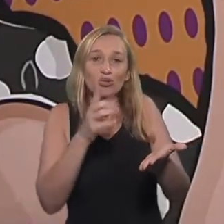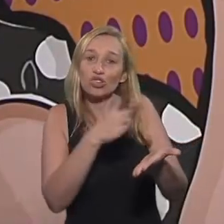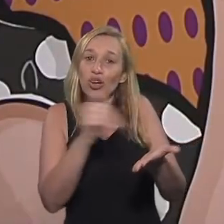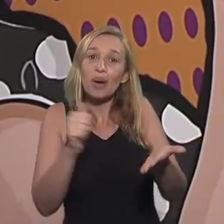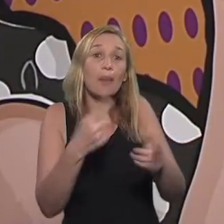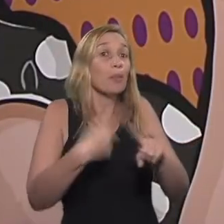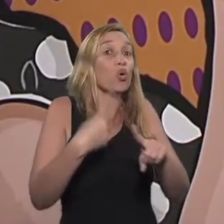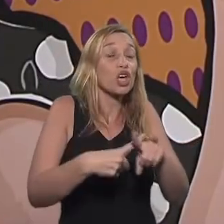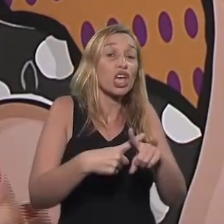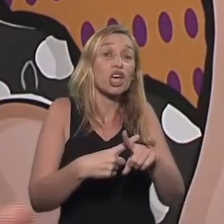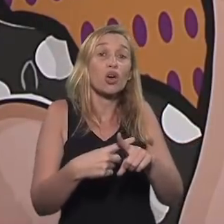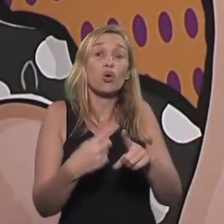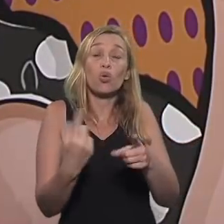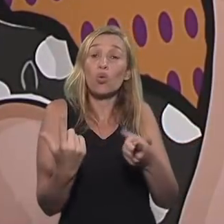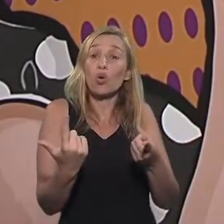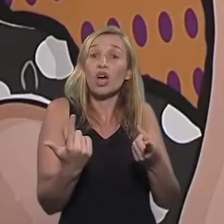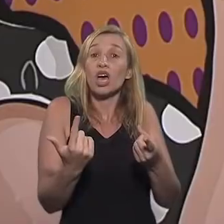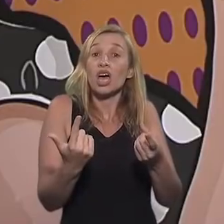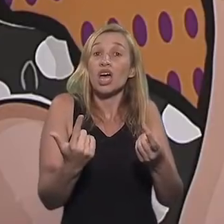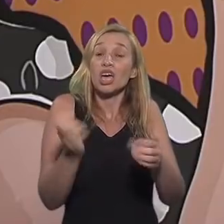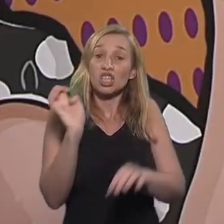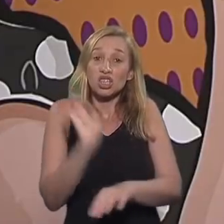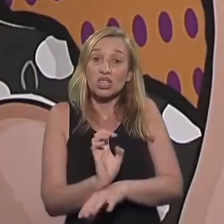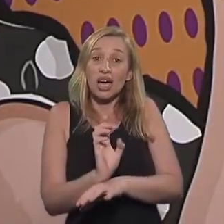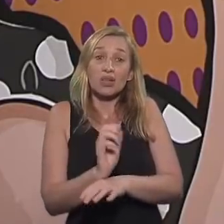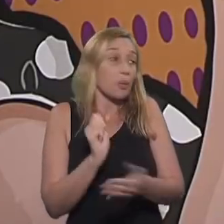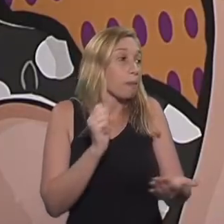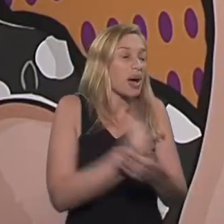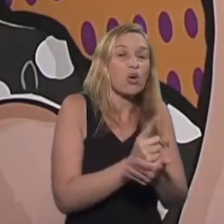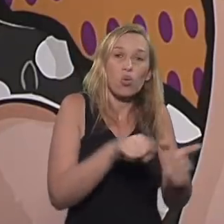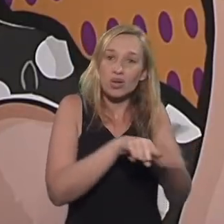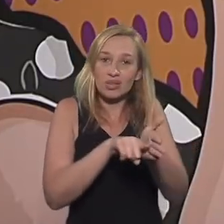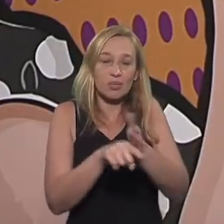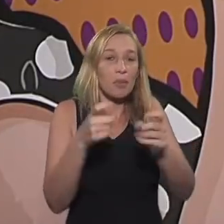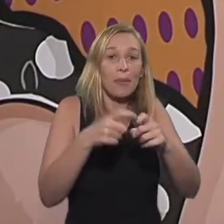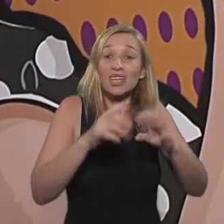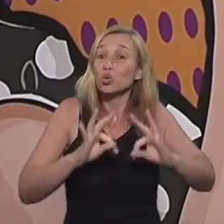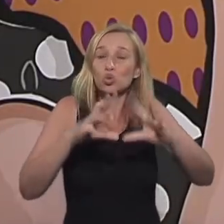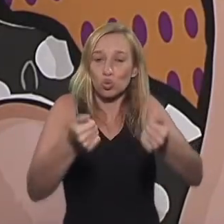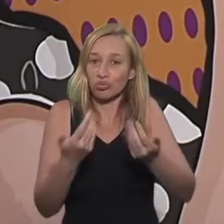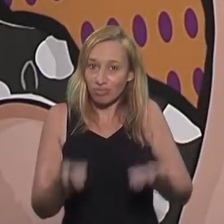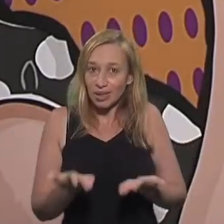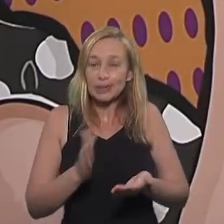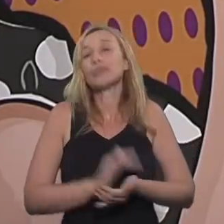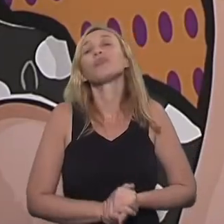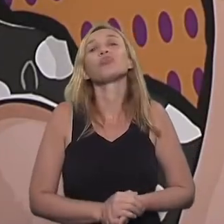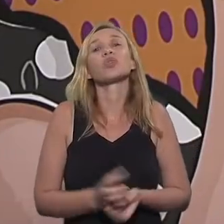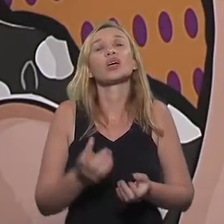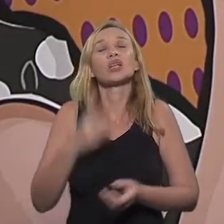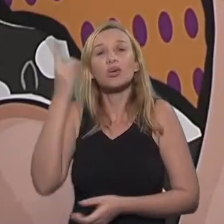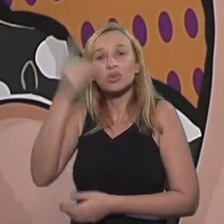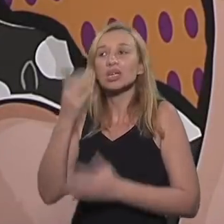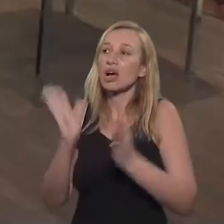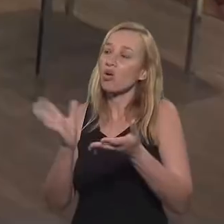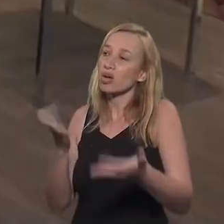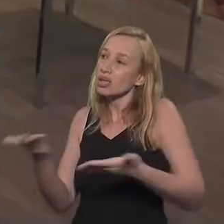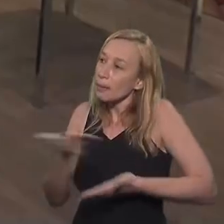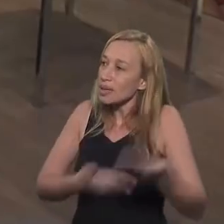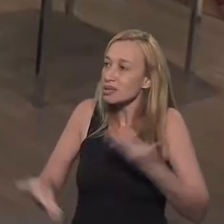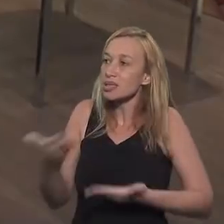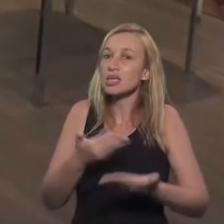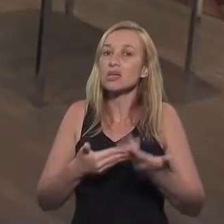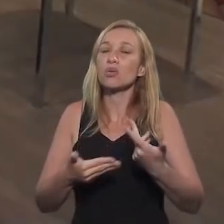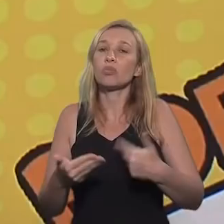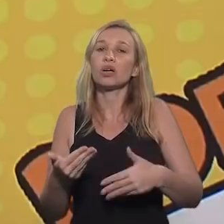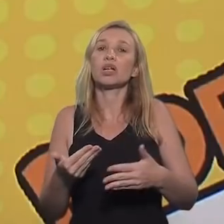um desperdício também não nos convocar, porque o Estado gastou com o exame médico. Em todas as etapas, houve um gasto. Deputado, então,